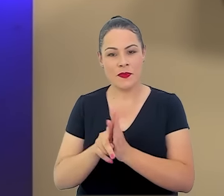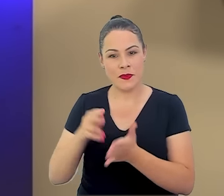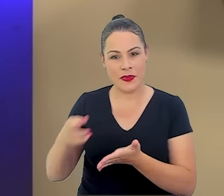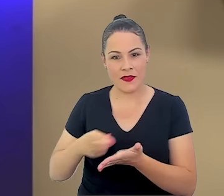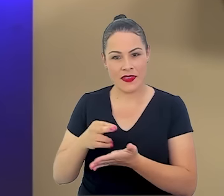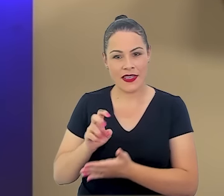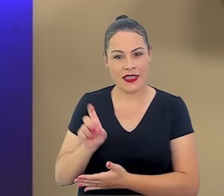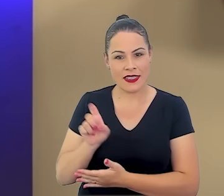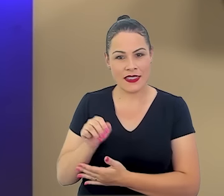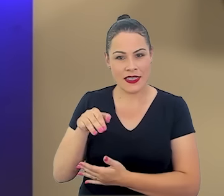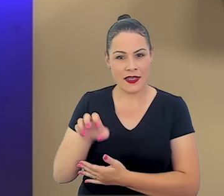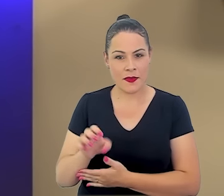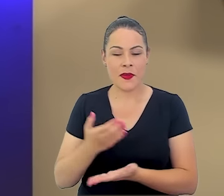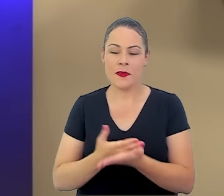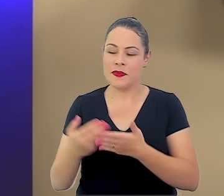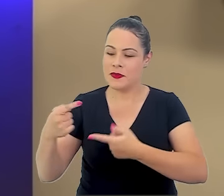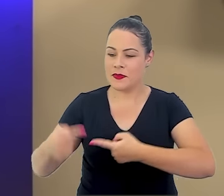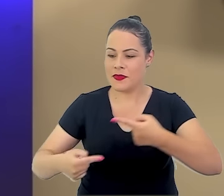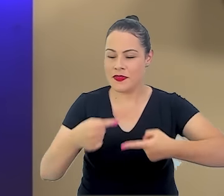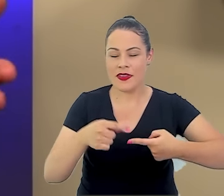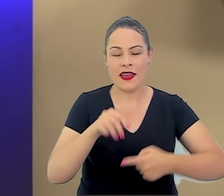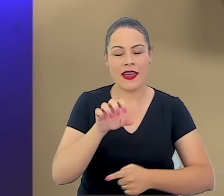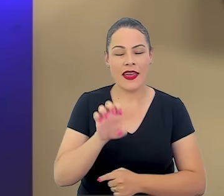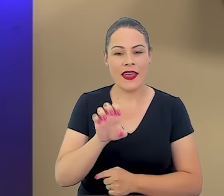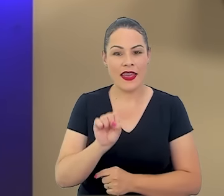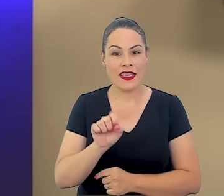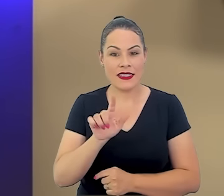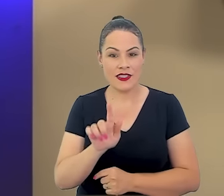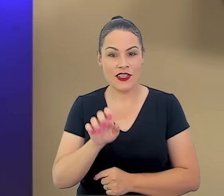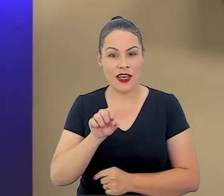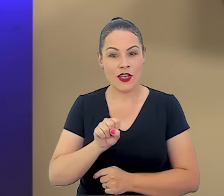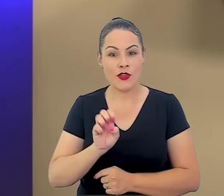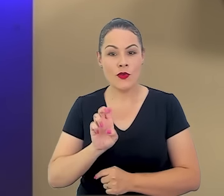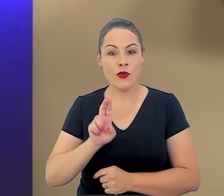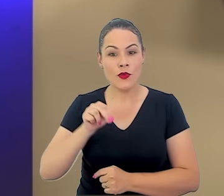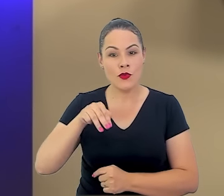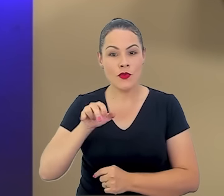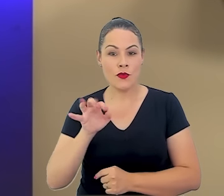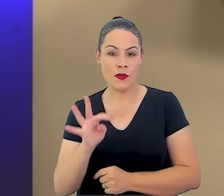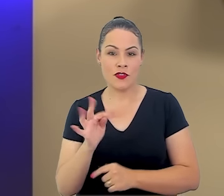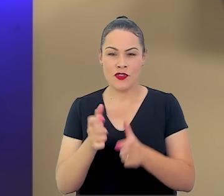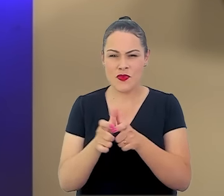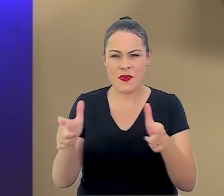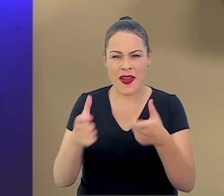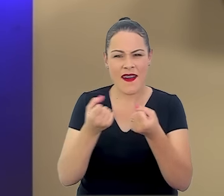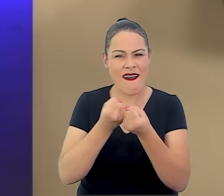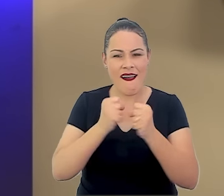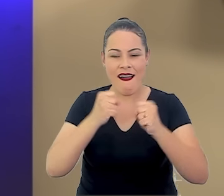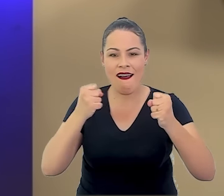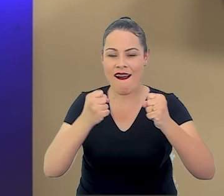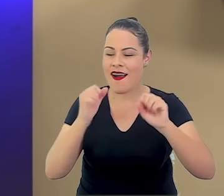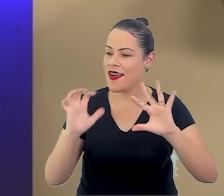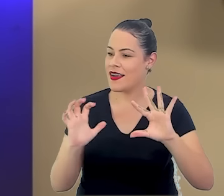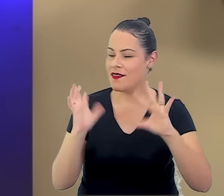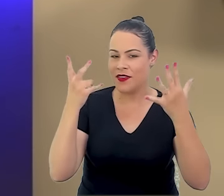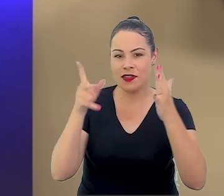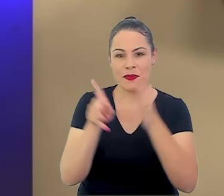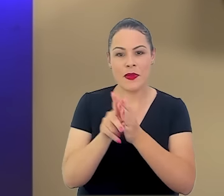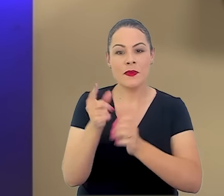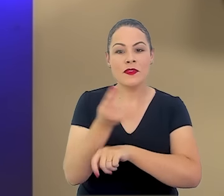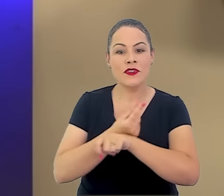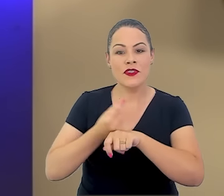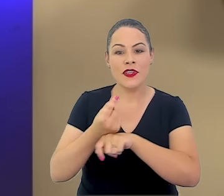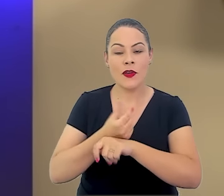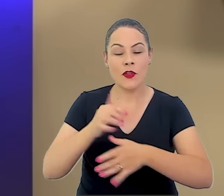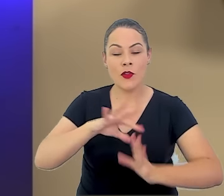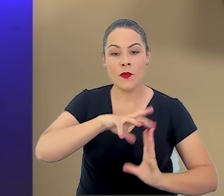painel do ESG Summit, que é o maior evento de negócios e economia